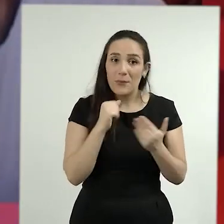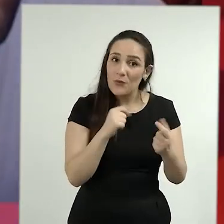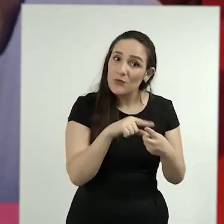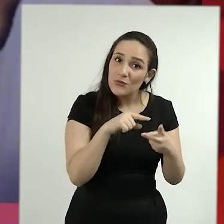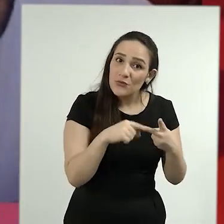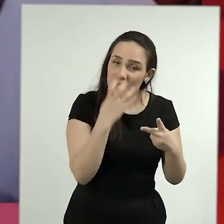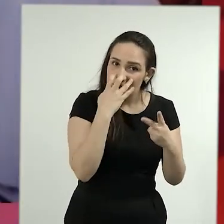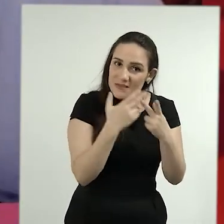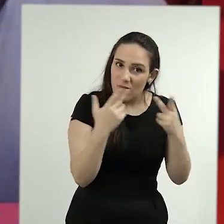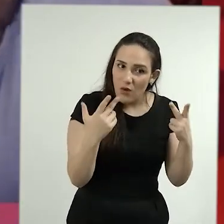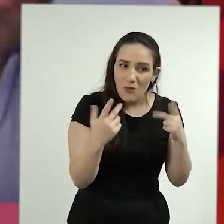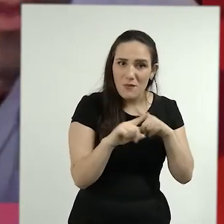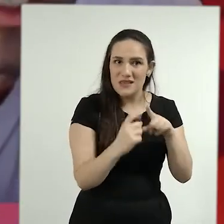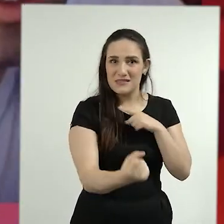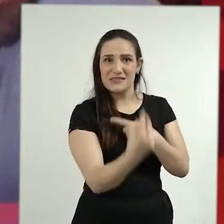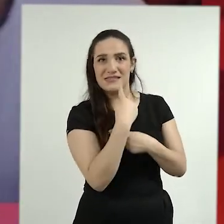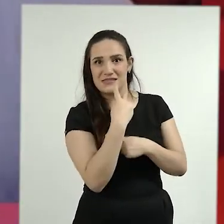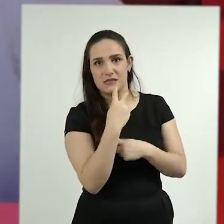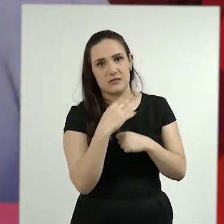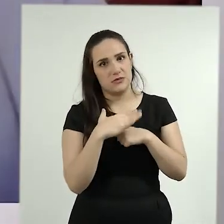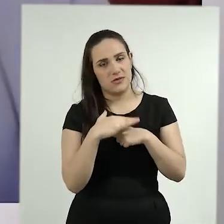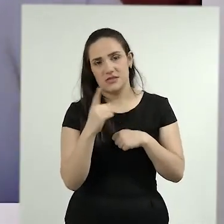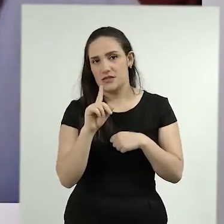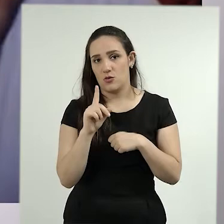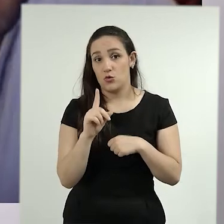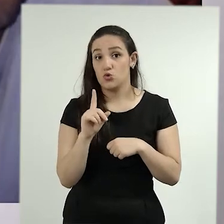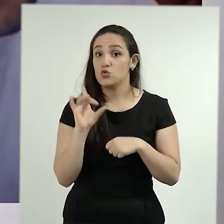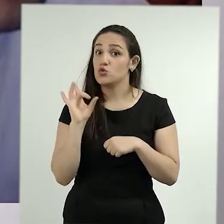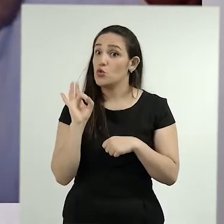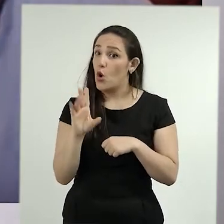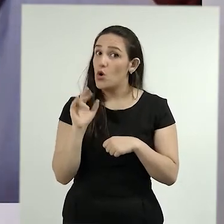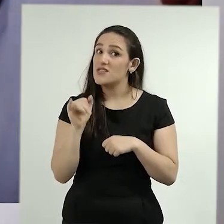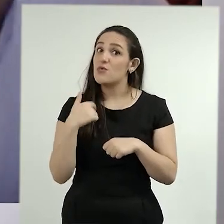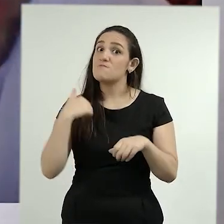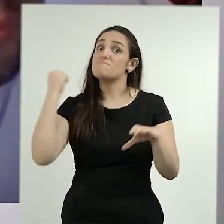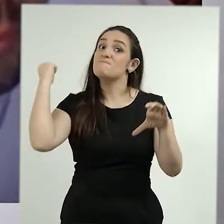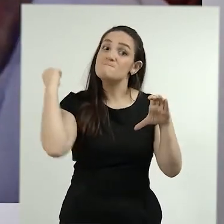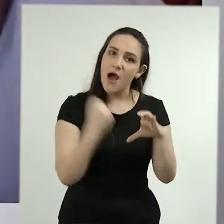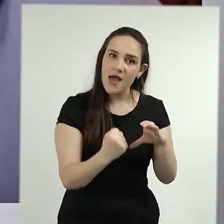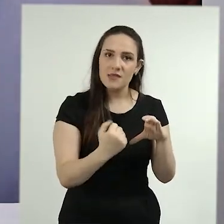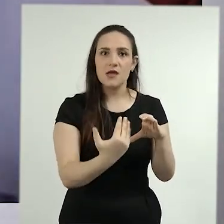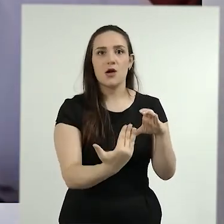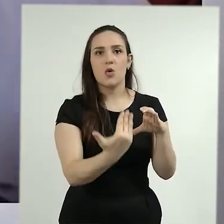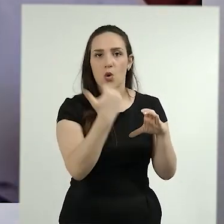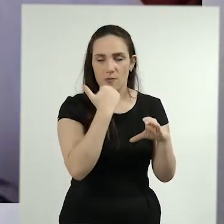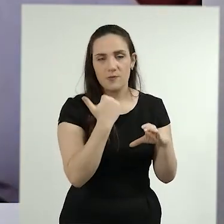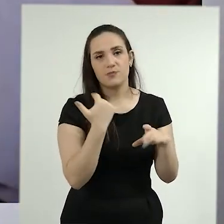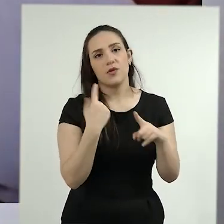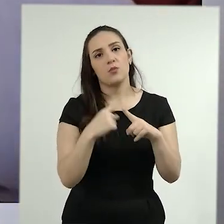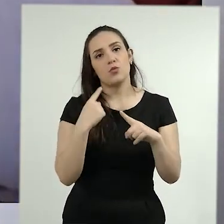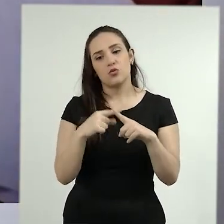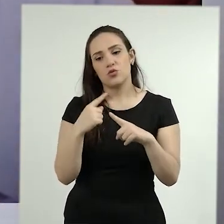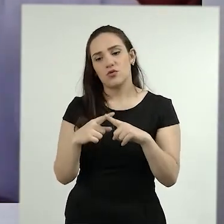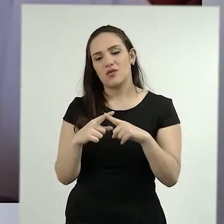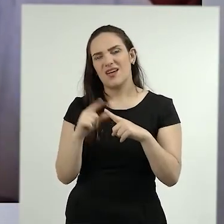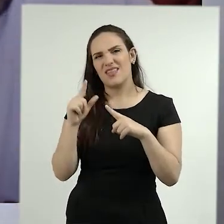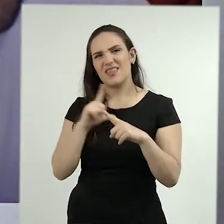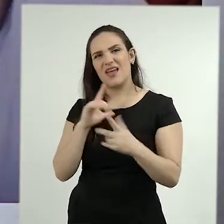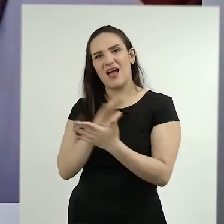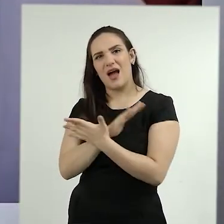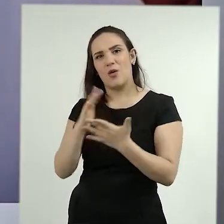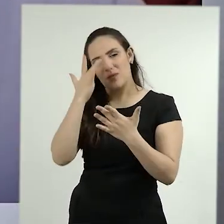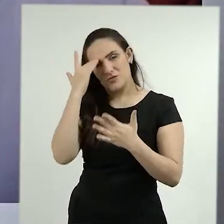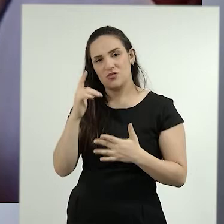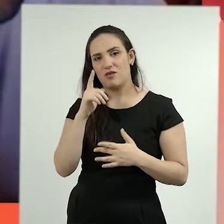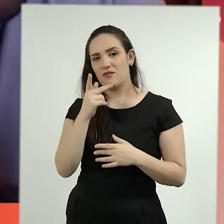papel importante para você e não passam, não transmitem doença de forma alguma, muito menos trazem mau agouro, como muitas pessoas acreditam, né, que o